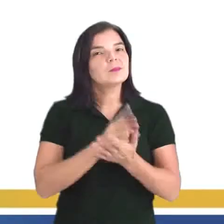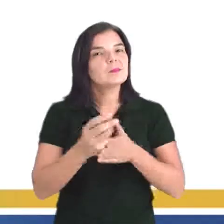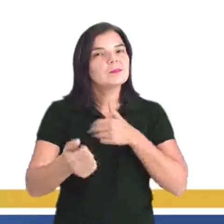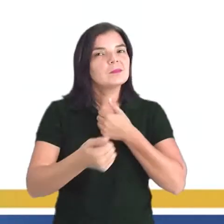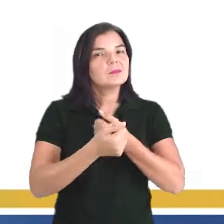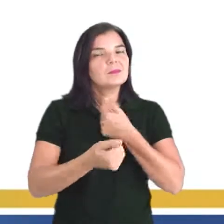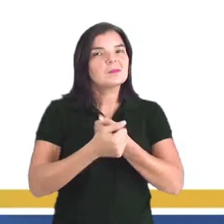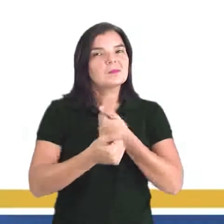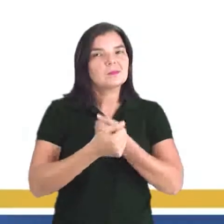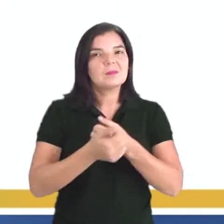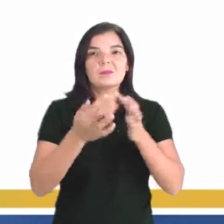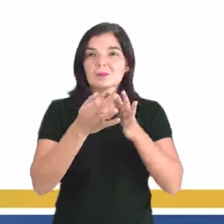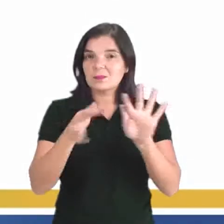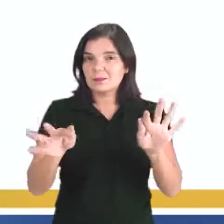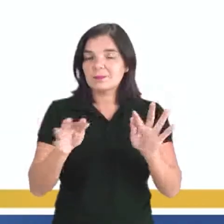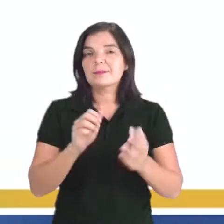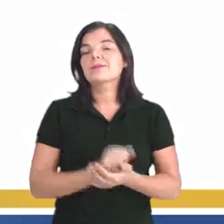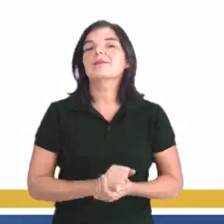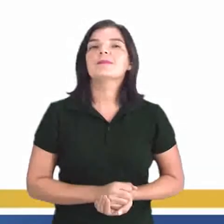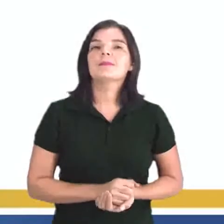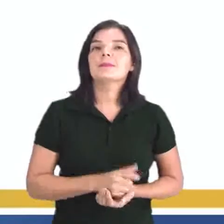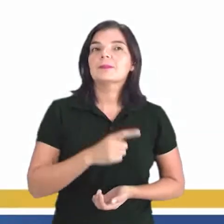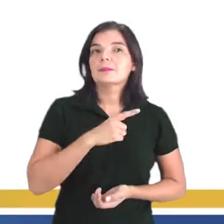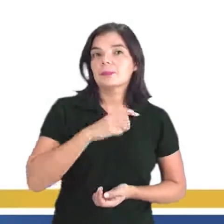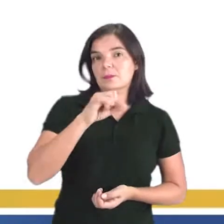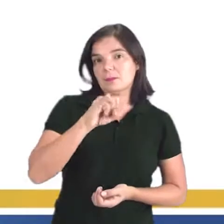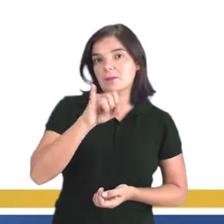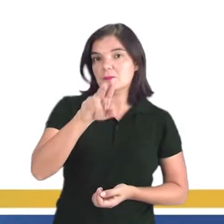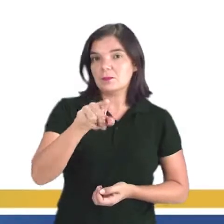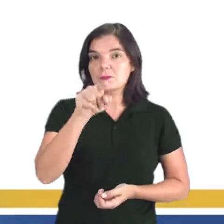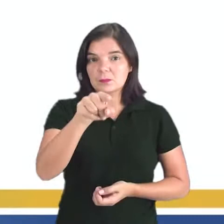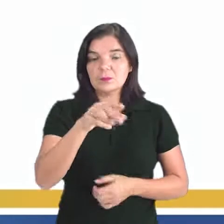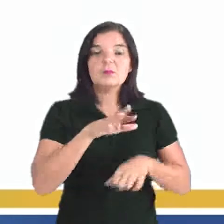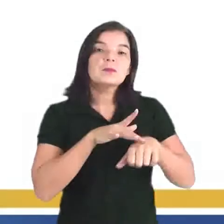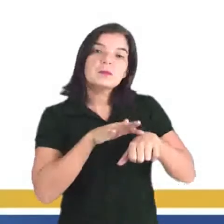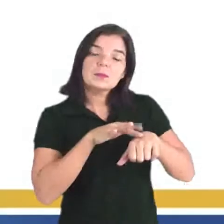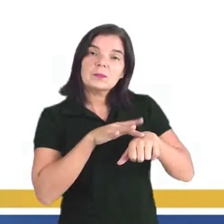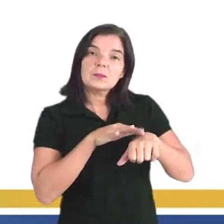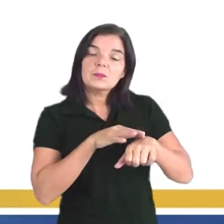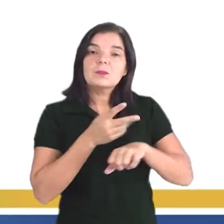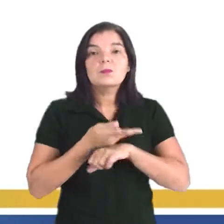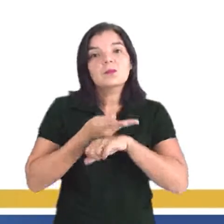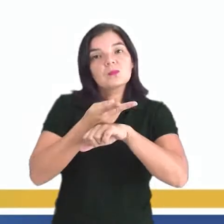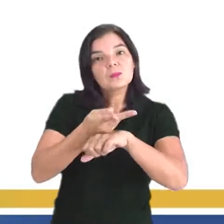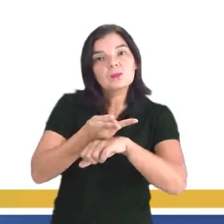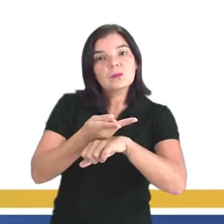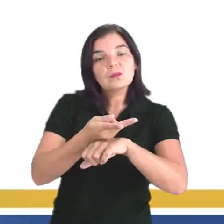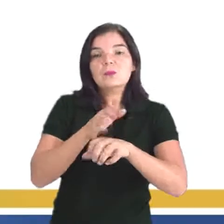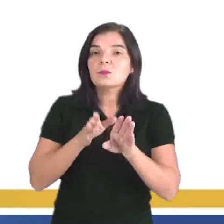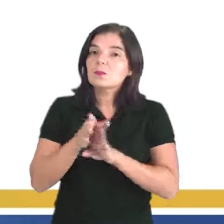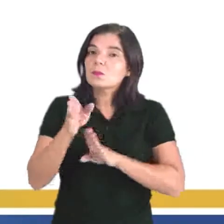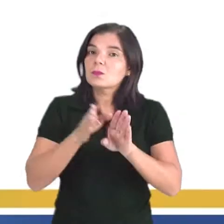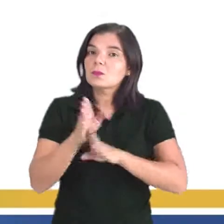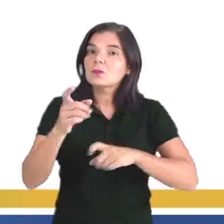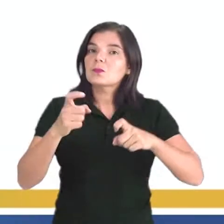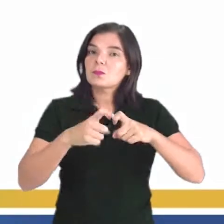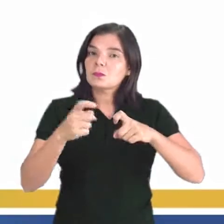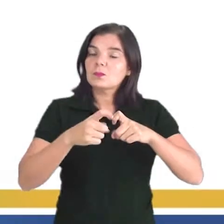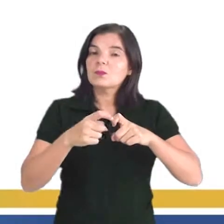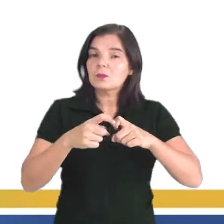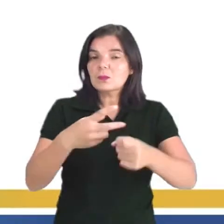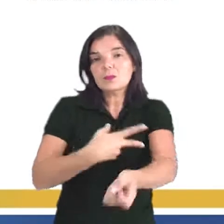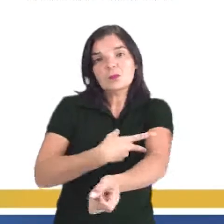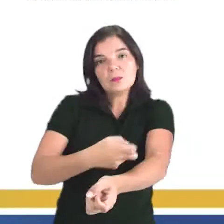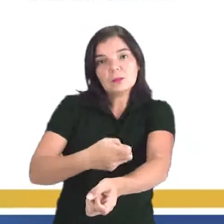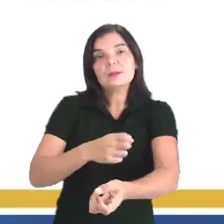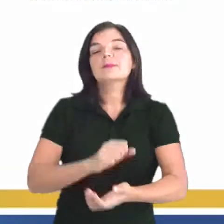próximo dele vai estar a sua frase aí do condicional. Então, nós temos, se você está doente, procure conselho médico e faça um teste, ok?